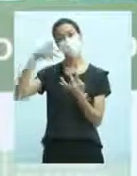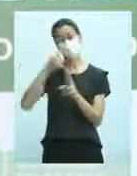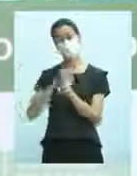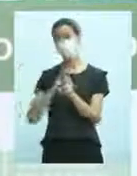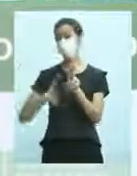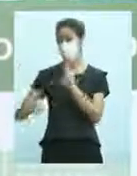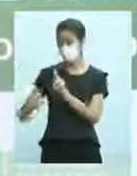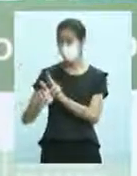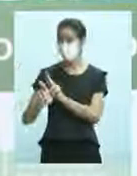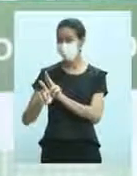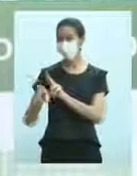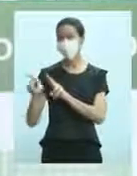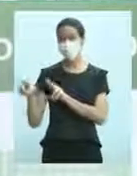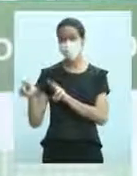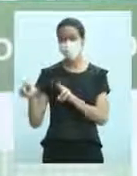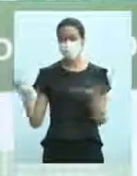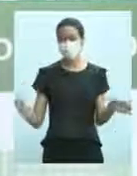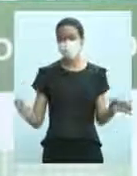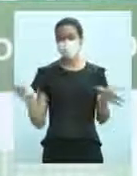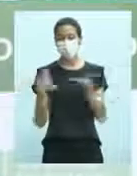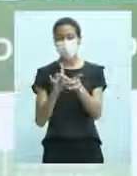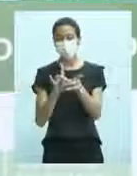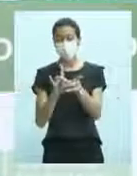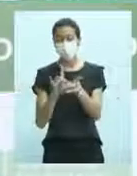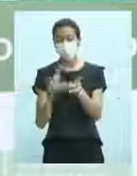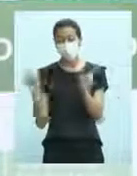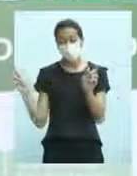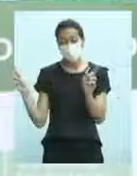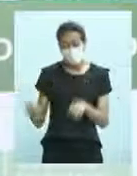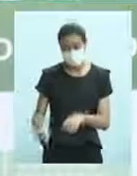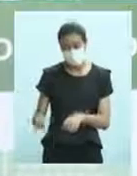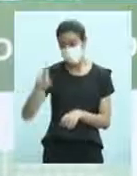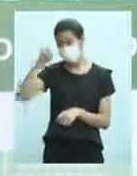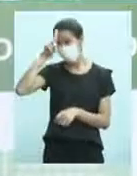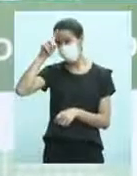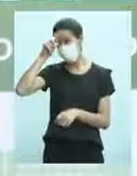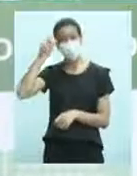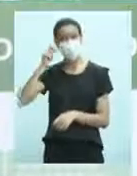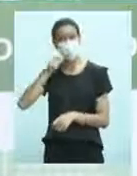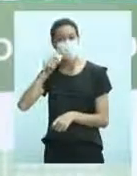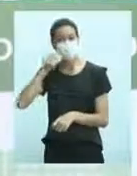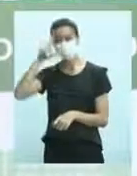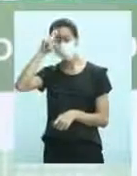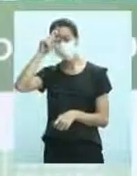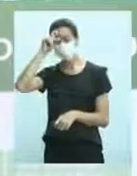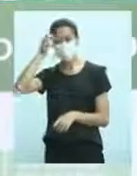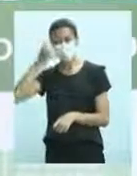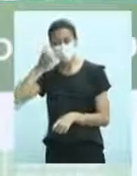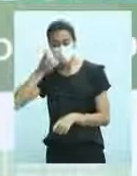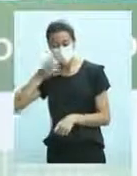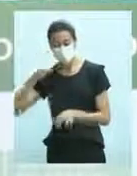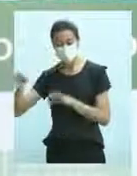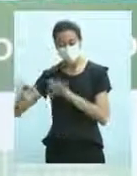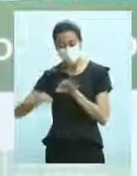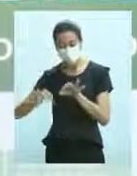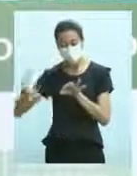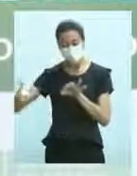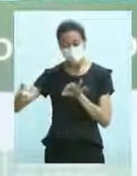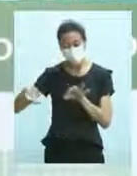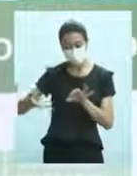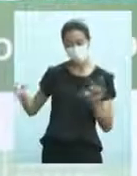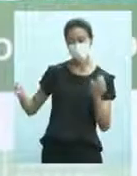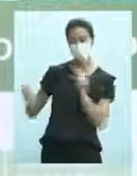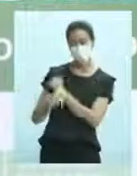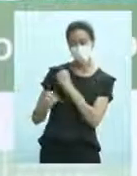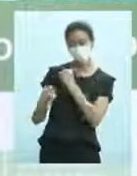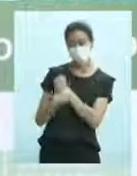resolvemos resolvemos a questão do hospital da mulher e da criança e conseguimos a reler